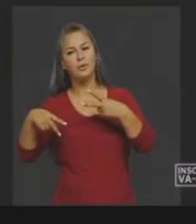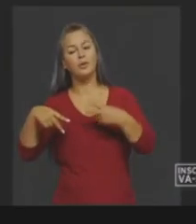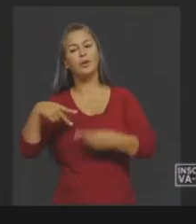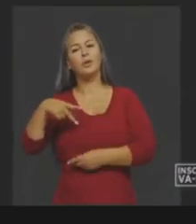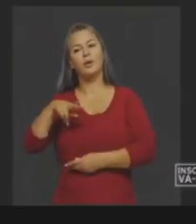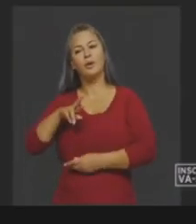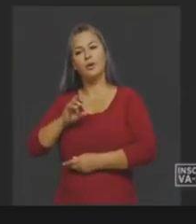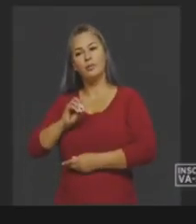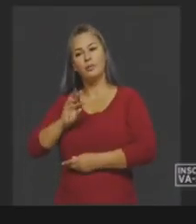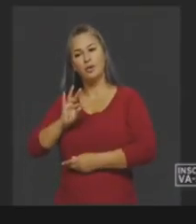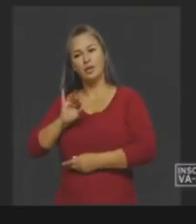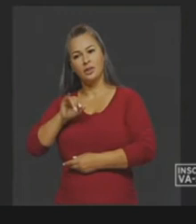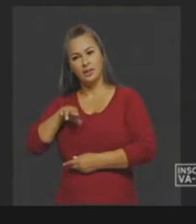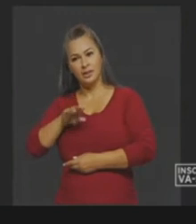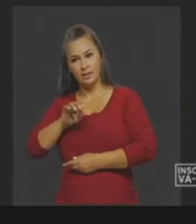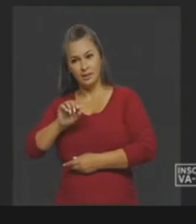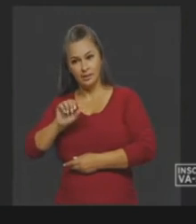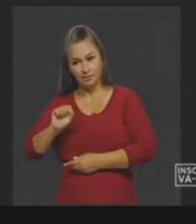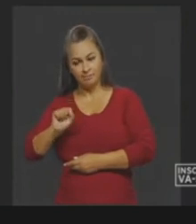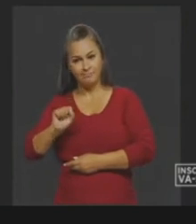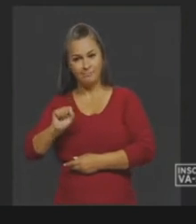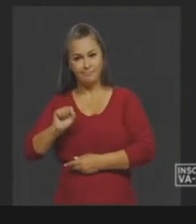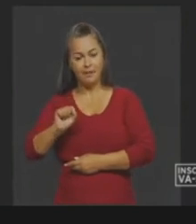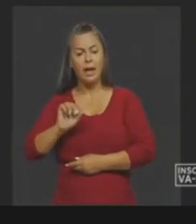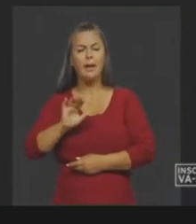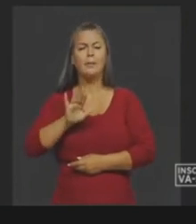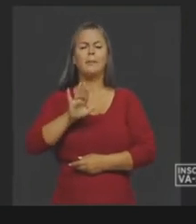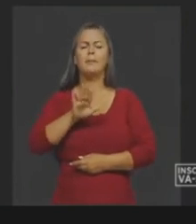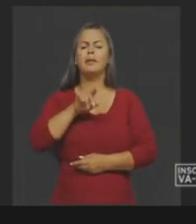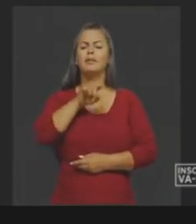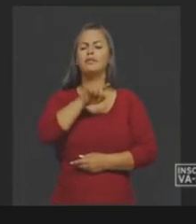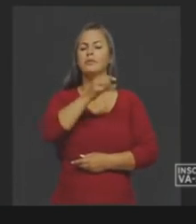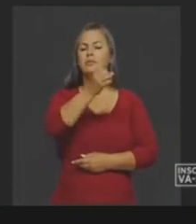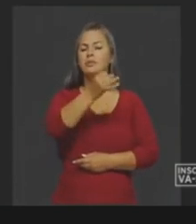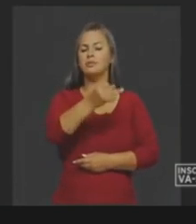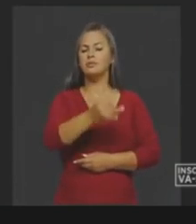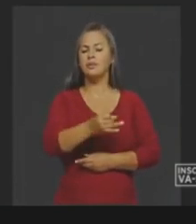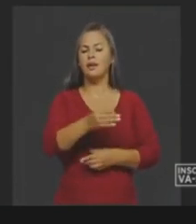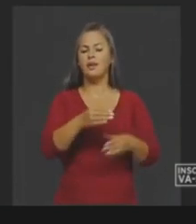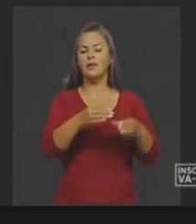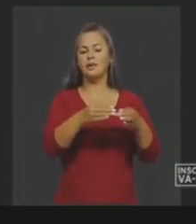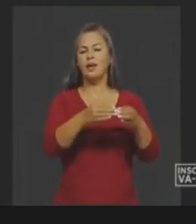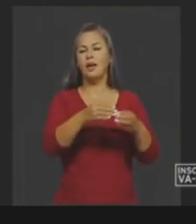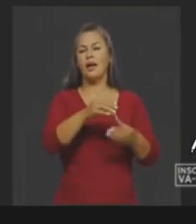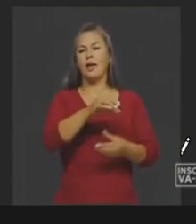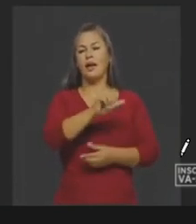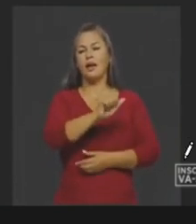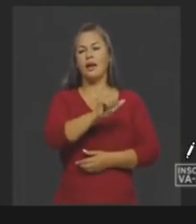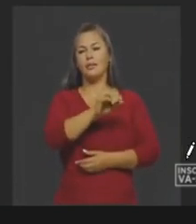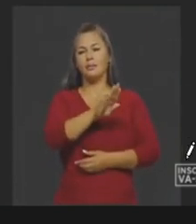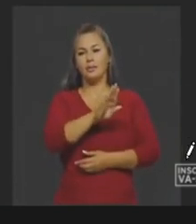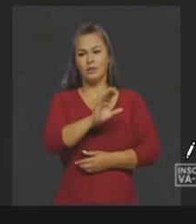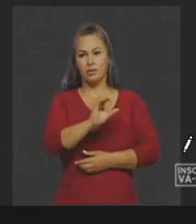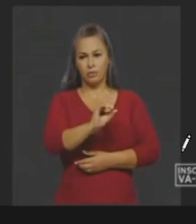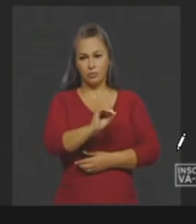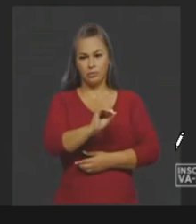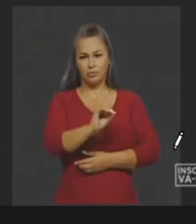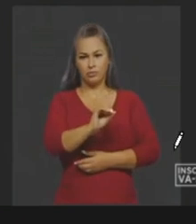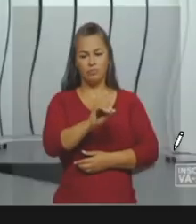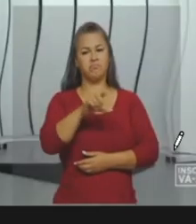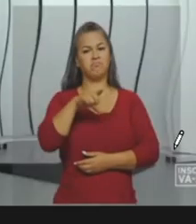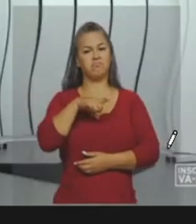Vamos começar falando aqui do sistema ABO. O sistema ABO é a seguinte ideia. Envolve